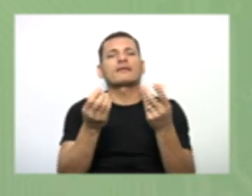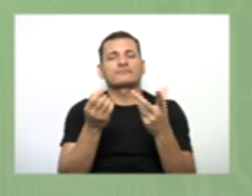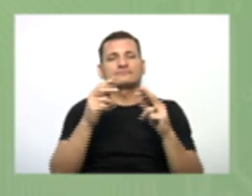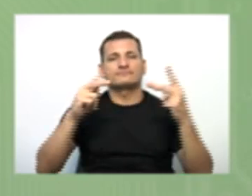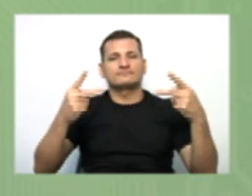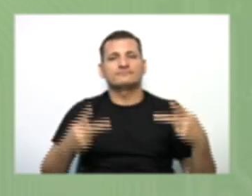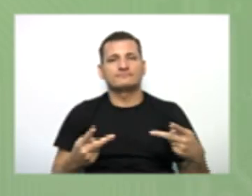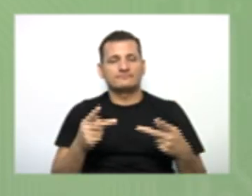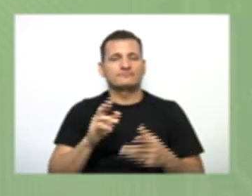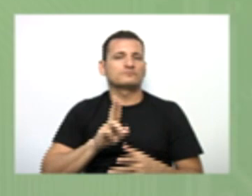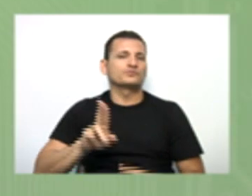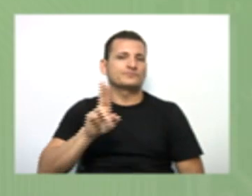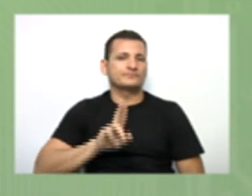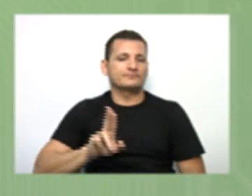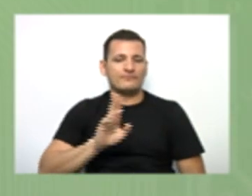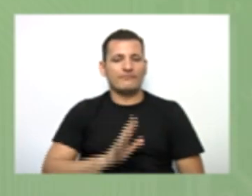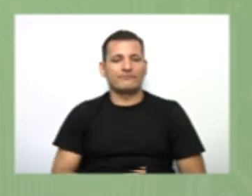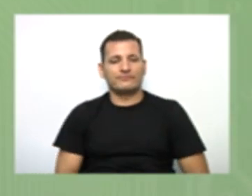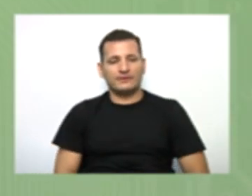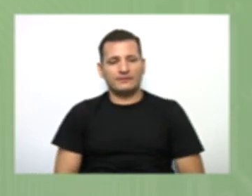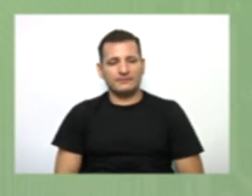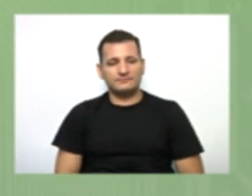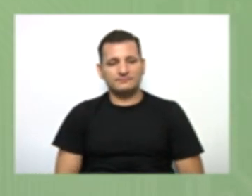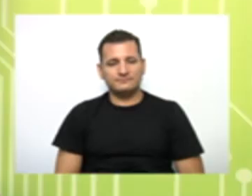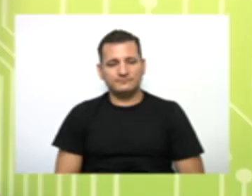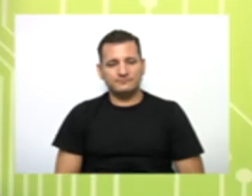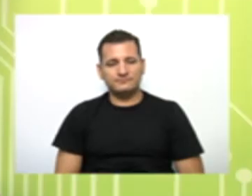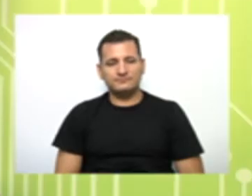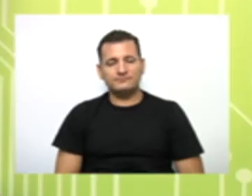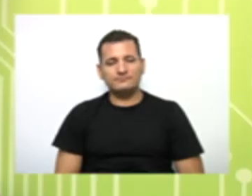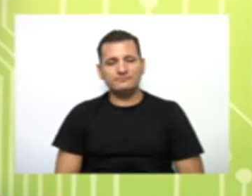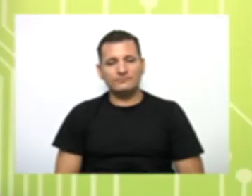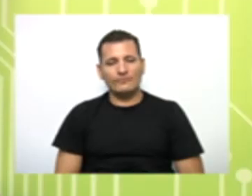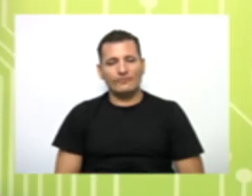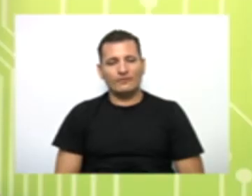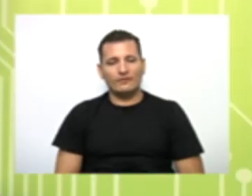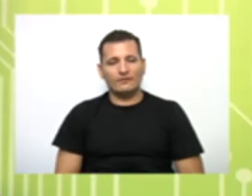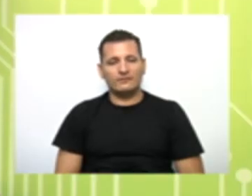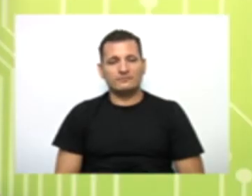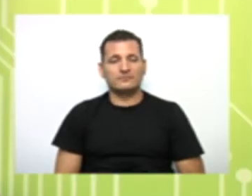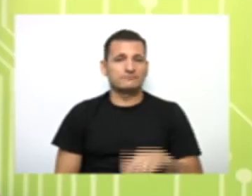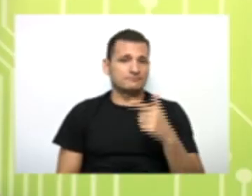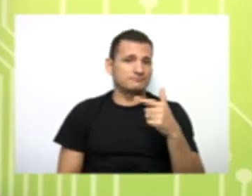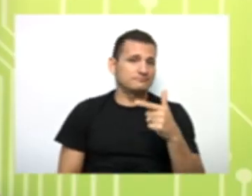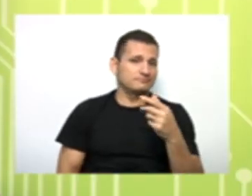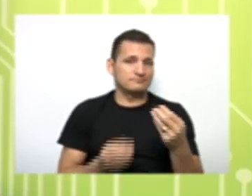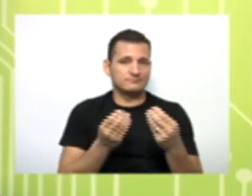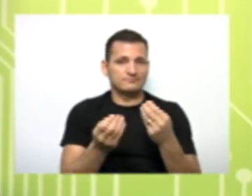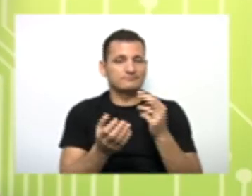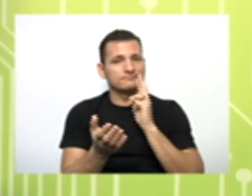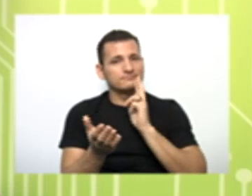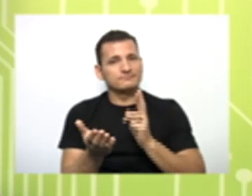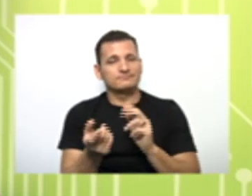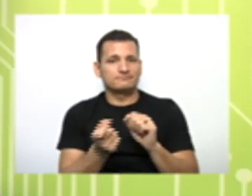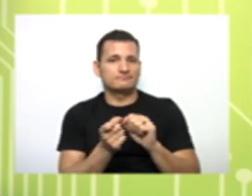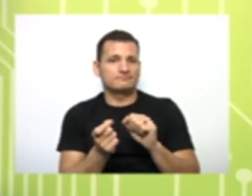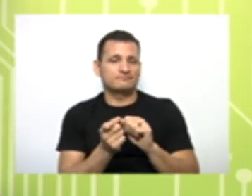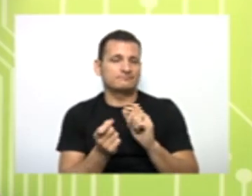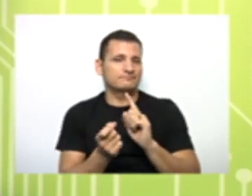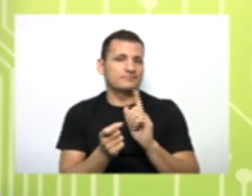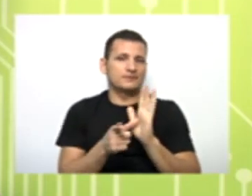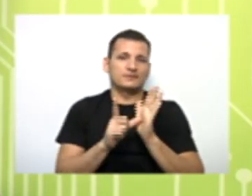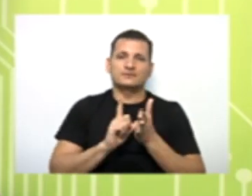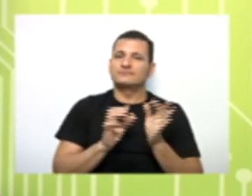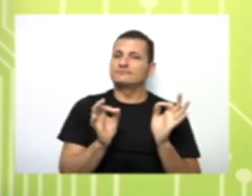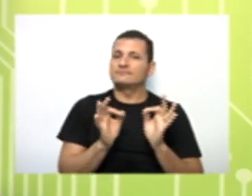HTML? Então, antes da gente ir para a atividade de sala, não tinha como responder porque eu não tinha feito ainda, mas